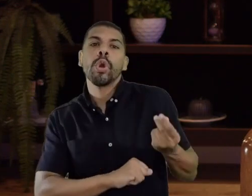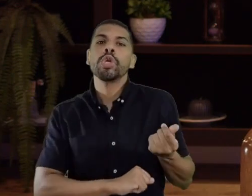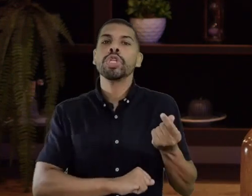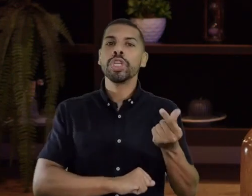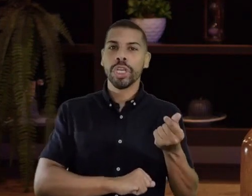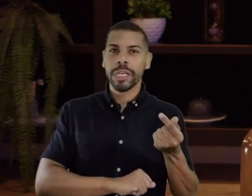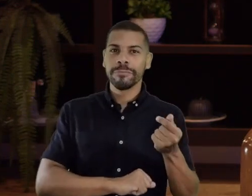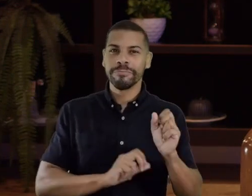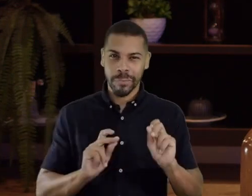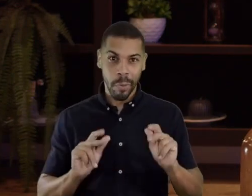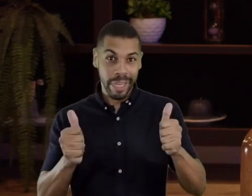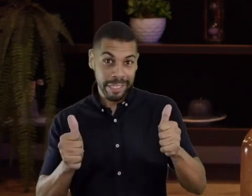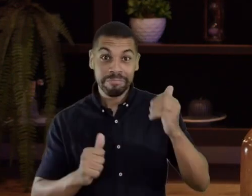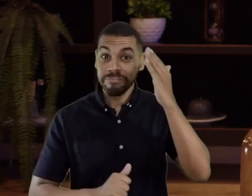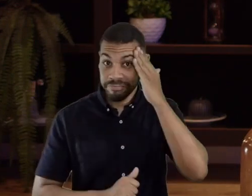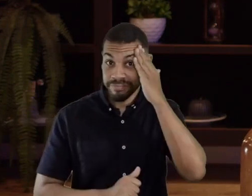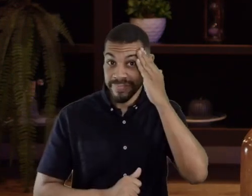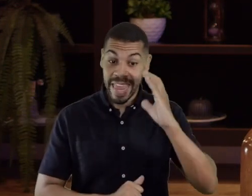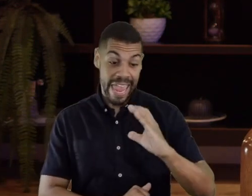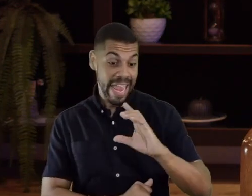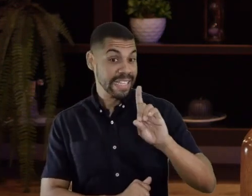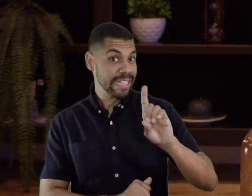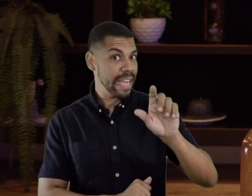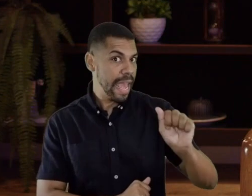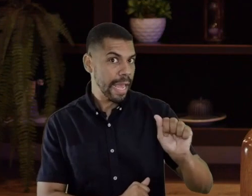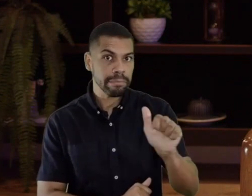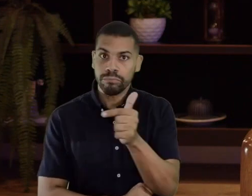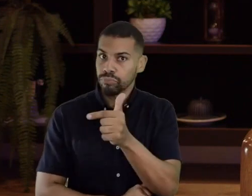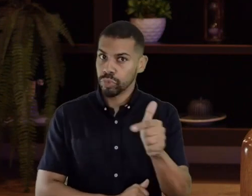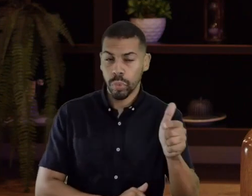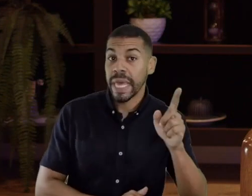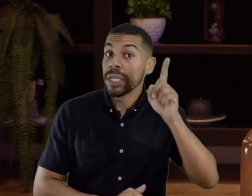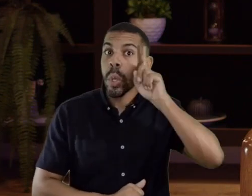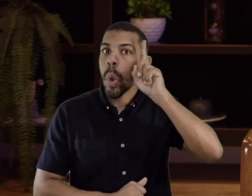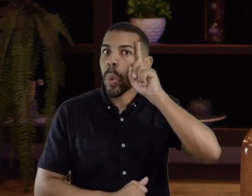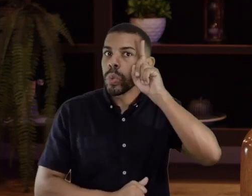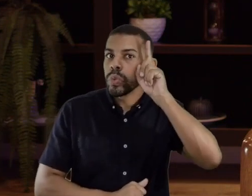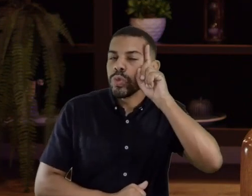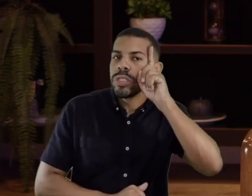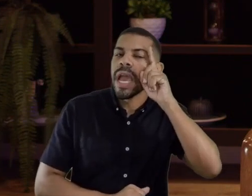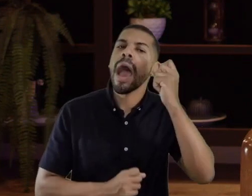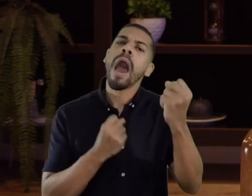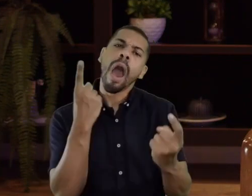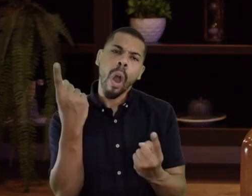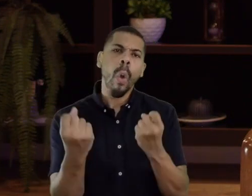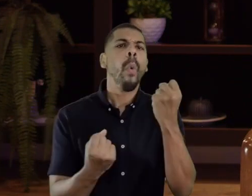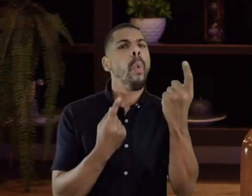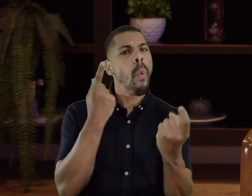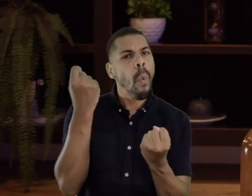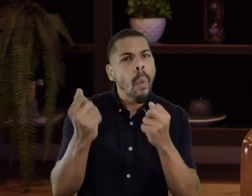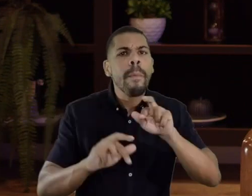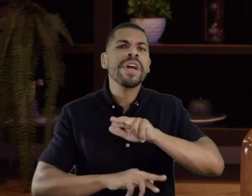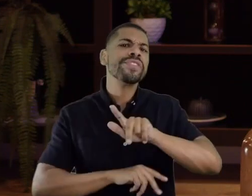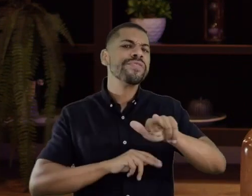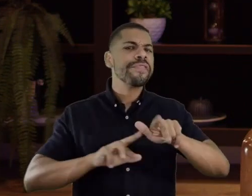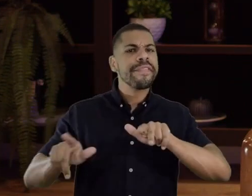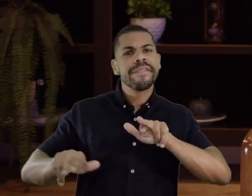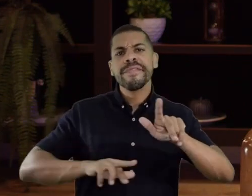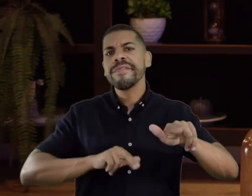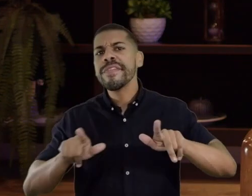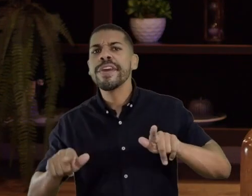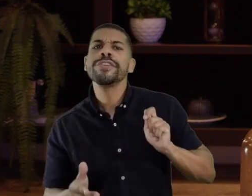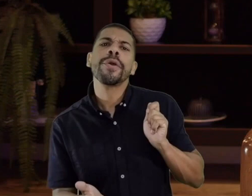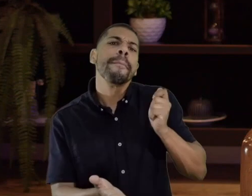rentabilidade prazo e tudo mais beleza aí ele se ar não têm liquidez diária e Existem algumas eles e as